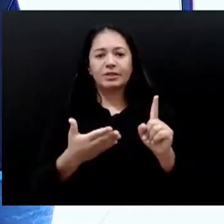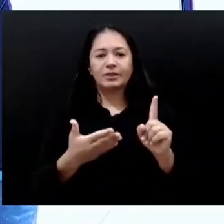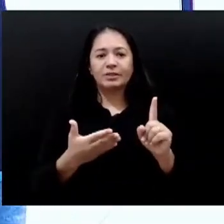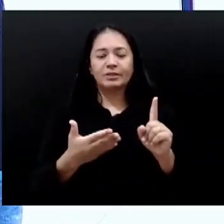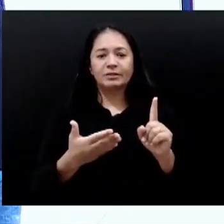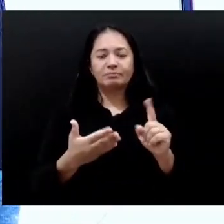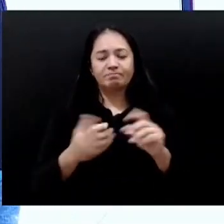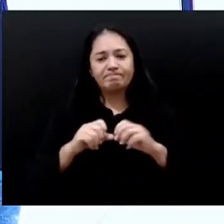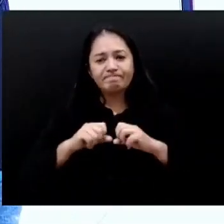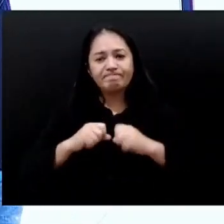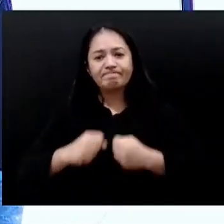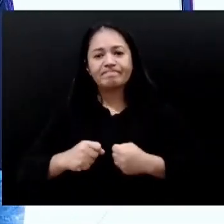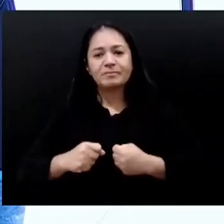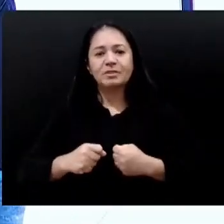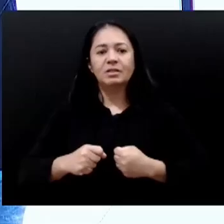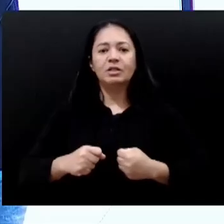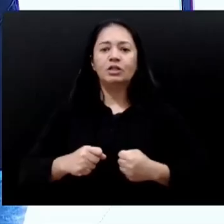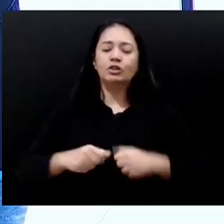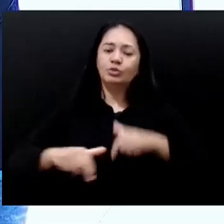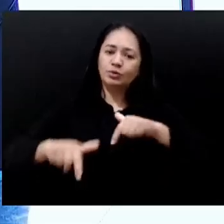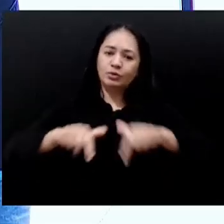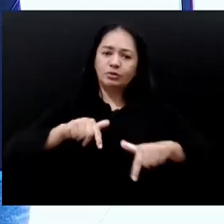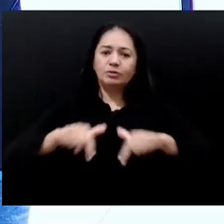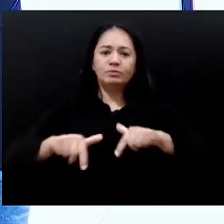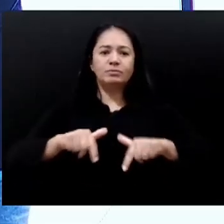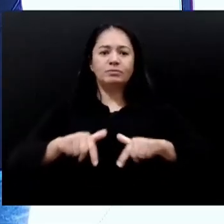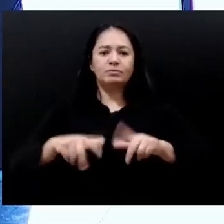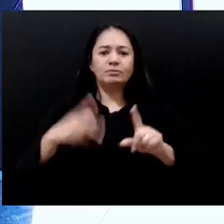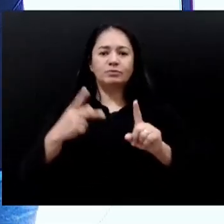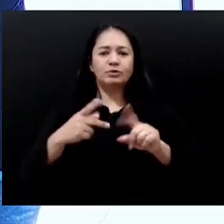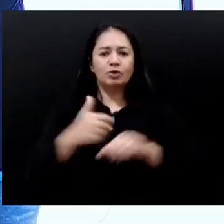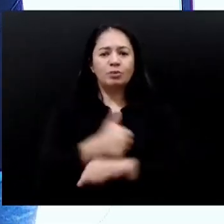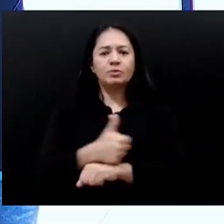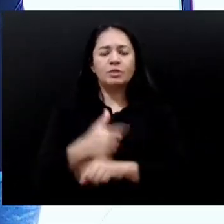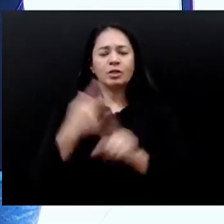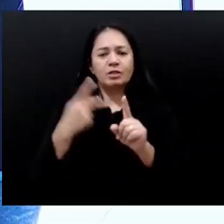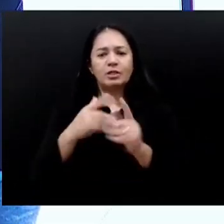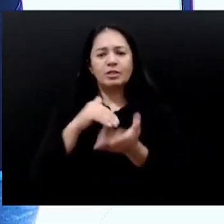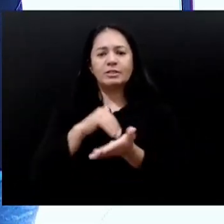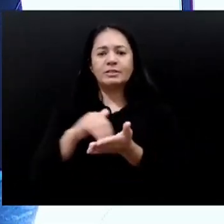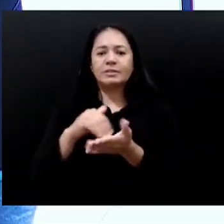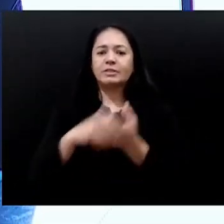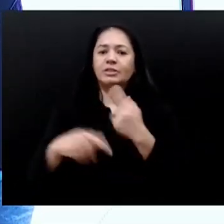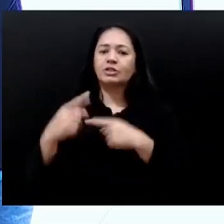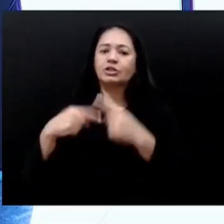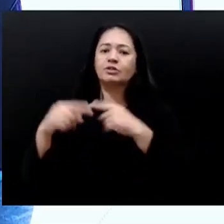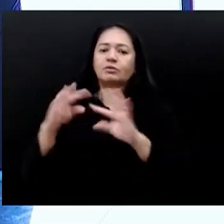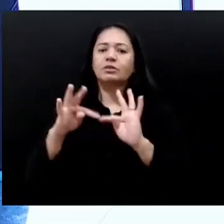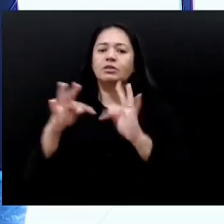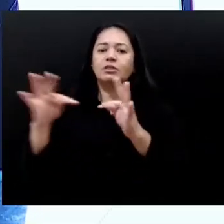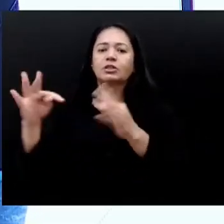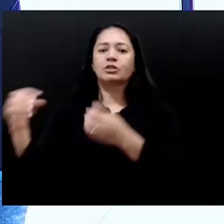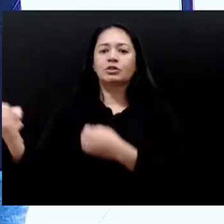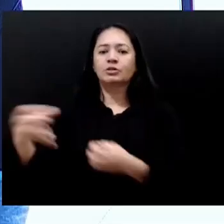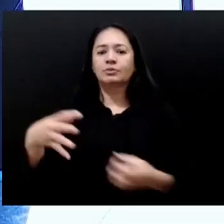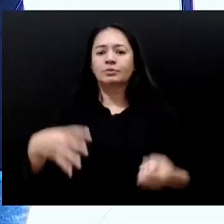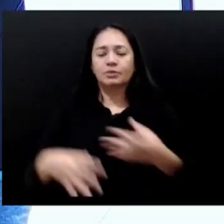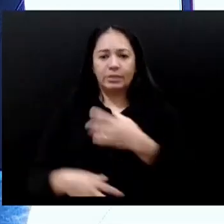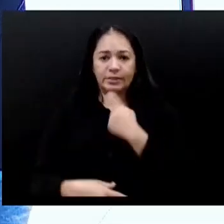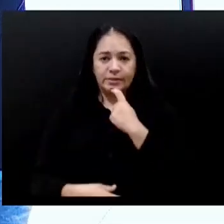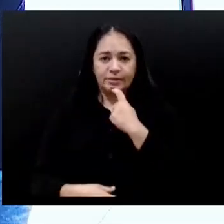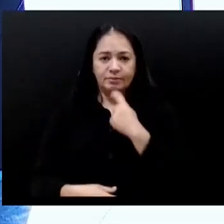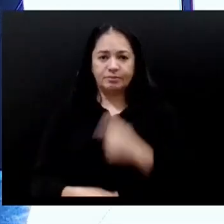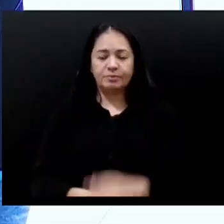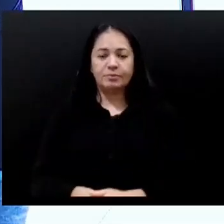no exercício da sua função como secretária de Desenvolvimento, Tecnologia aqui em Campinas. Campinas nunca